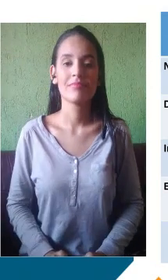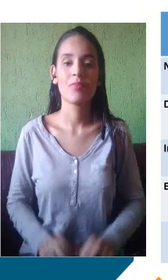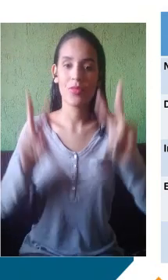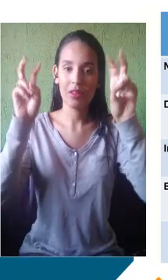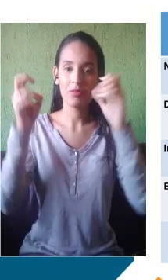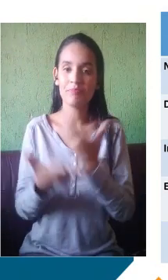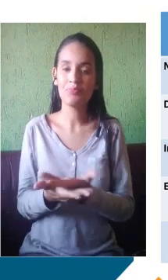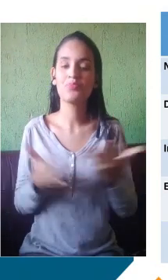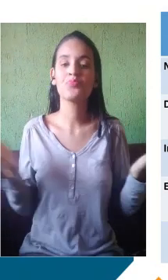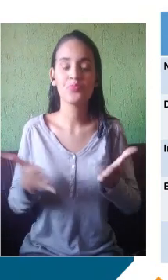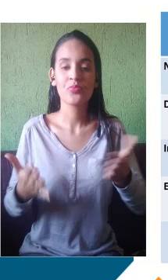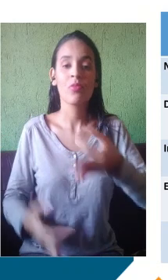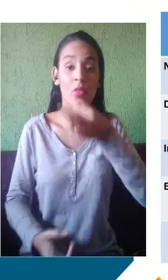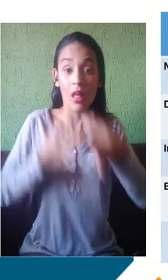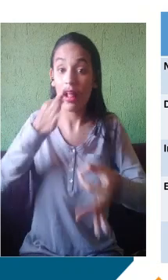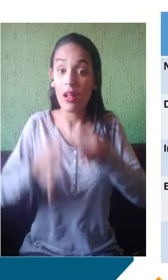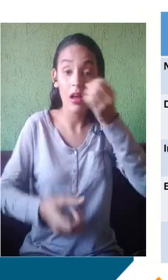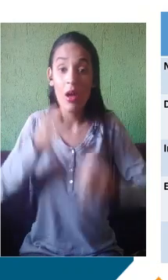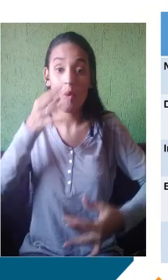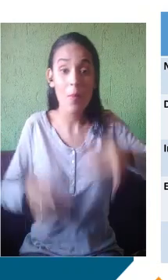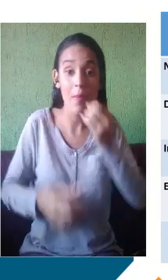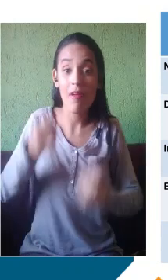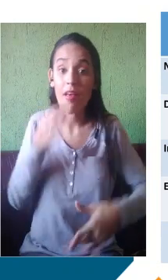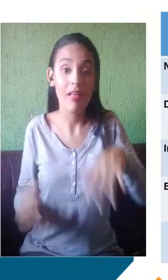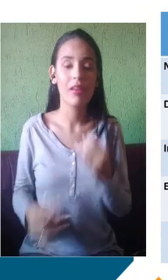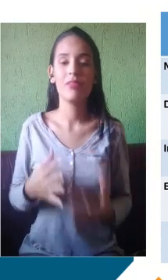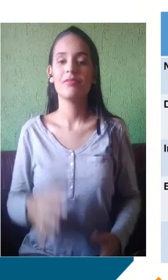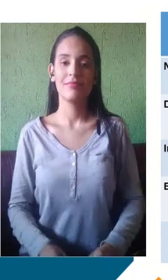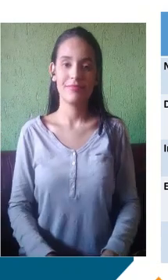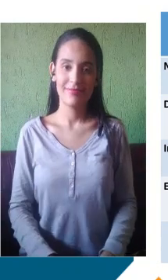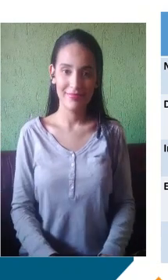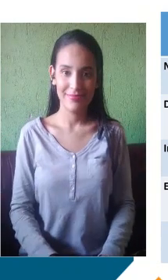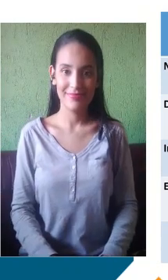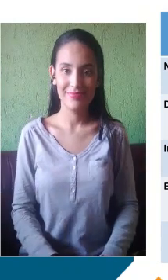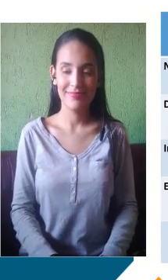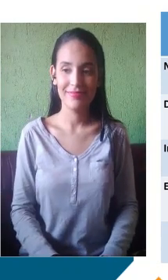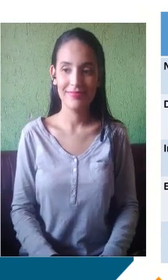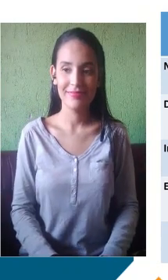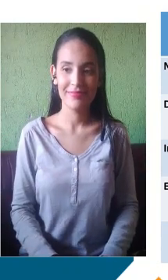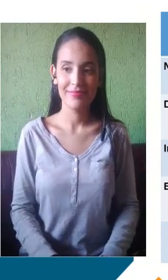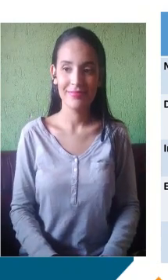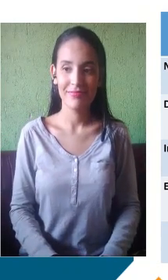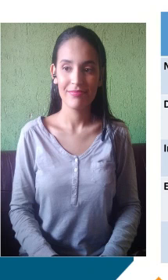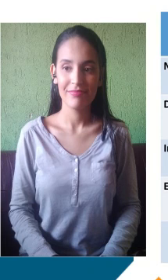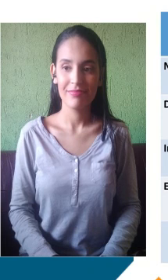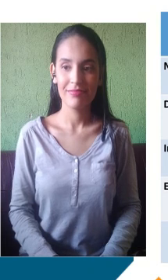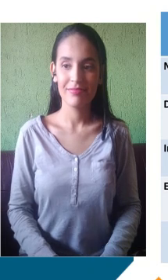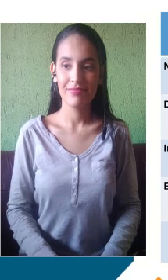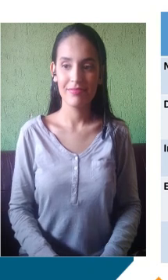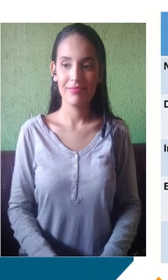que vai ser o tópico da nossa aula de hoje, né? A argumentação, a sequência textual argumentativa, vai ser aquela sequência que tem